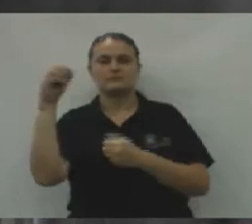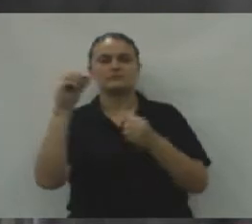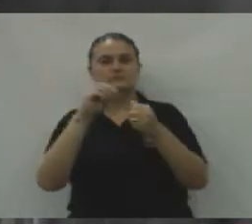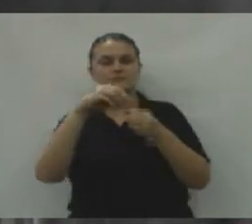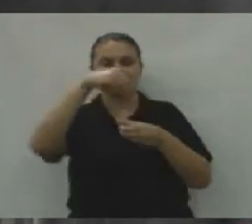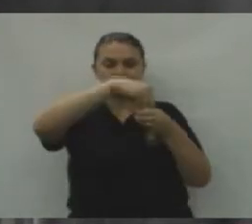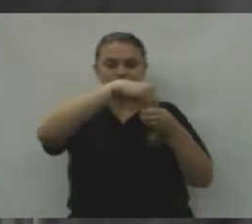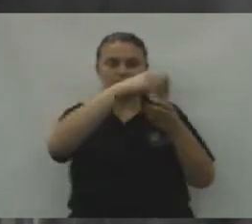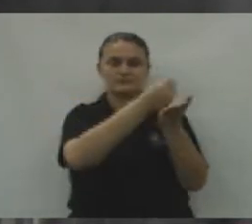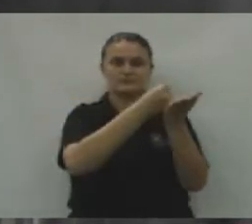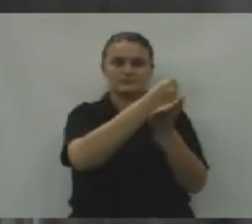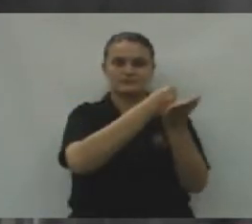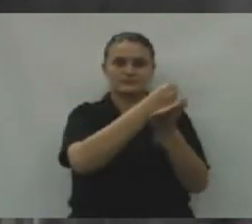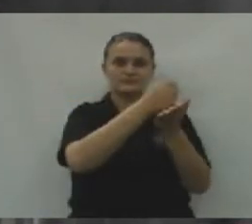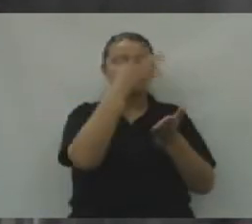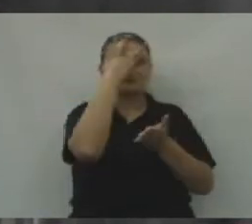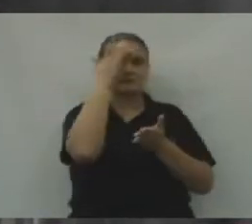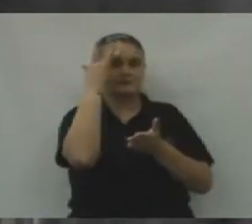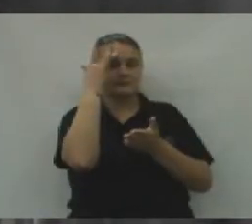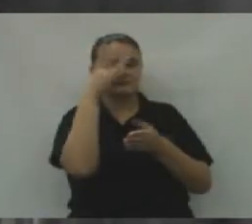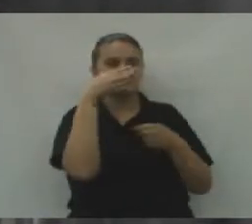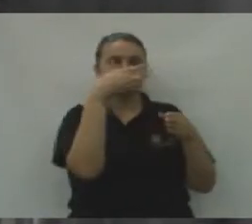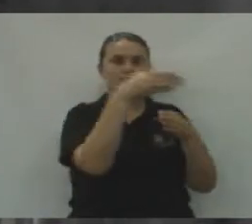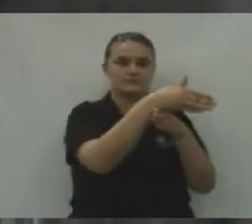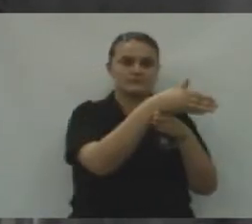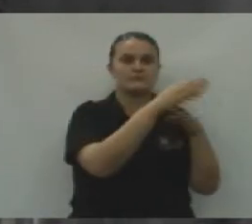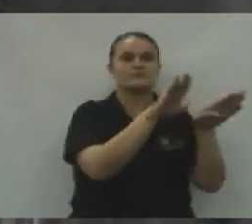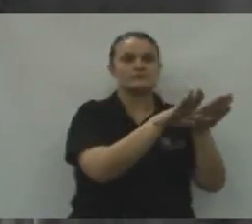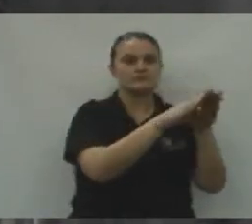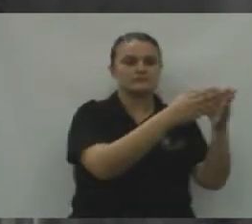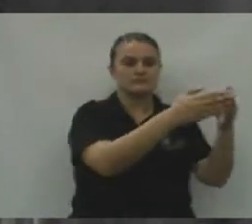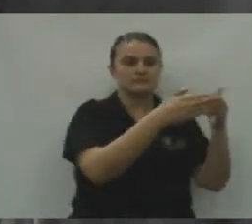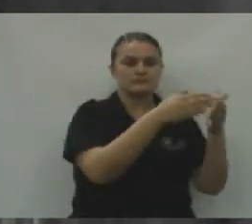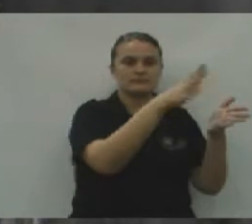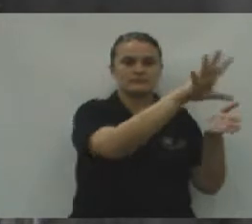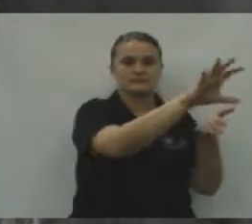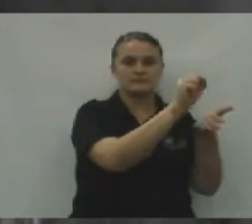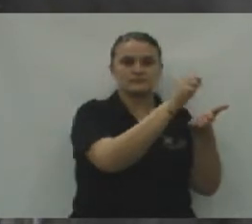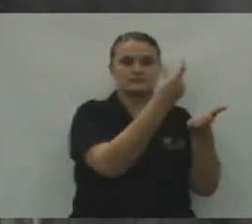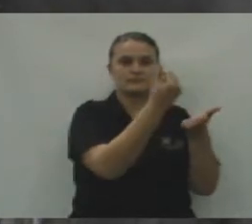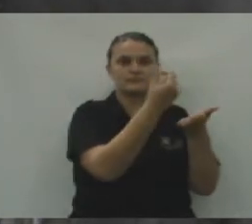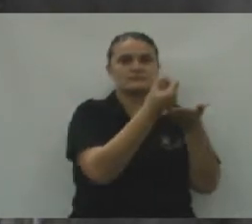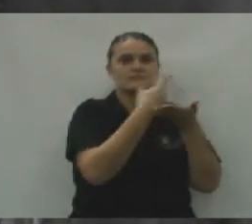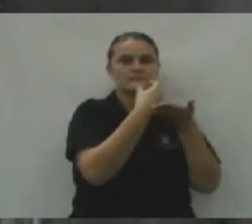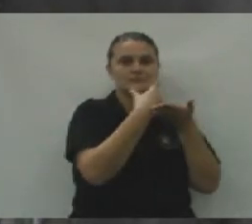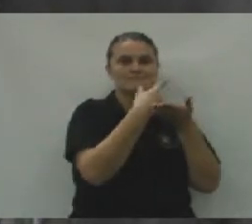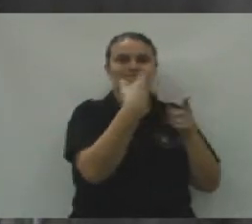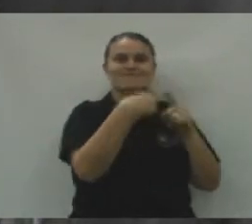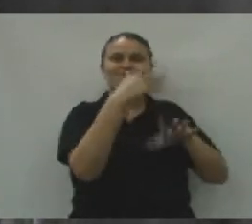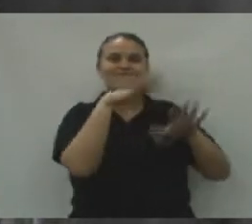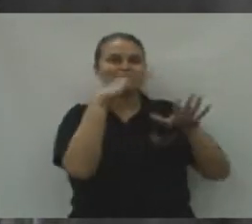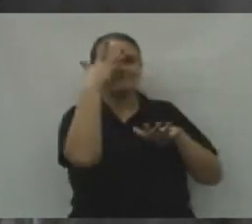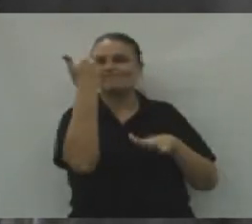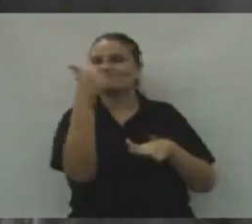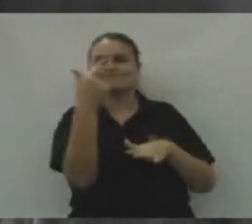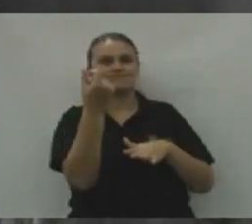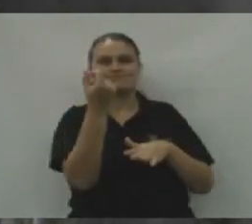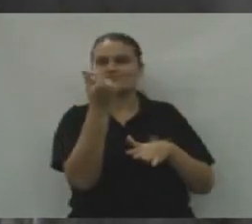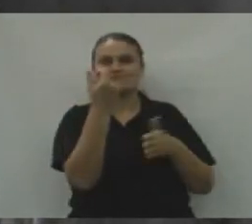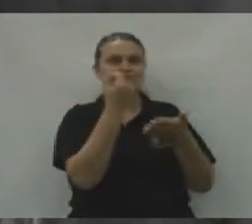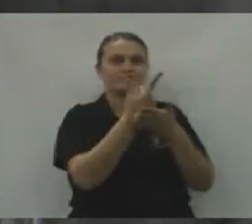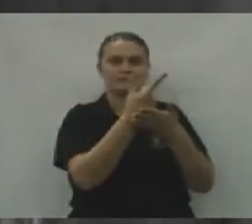que a pessoa que vai lá consultar também já saia com o medicamento, porque muitas pessoas vão e não têm condições de